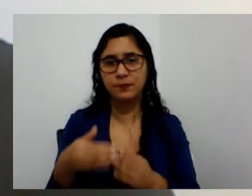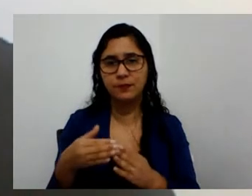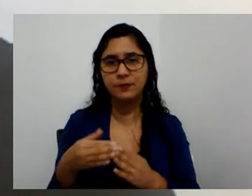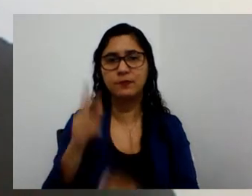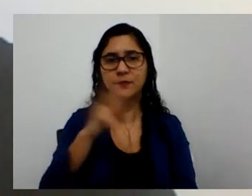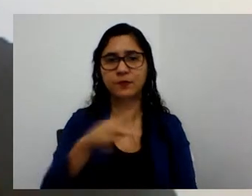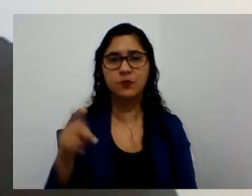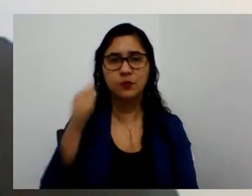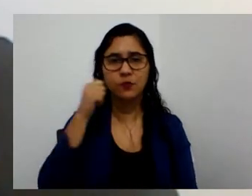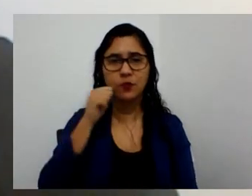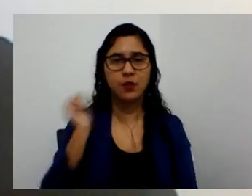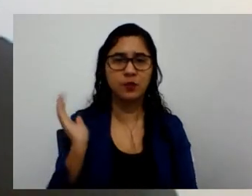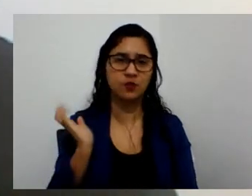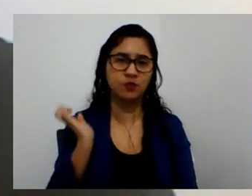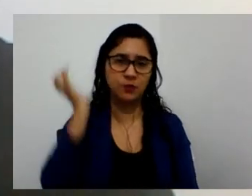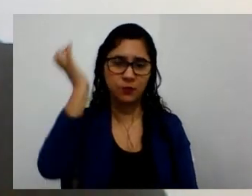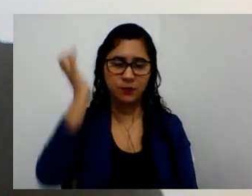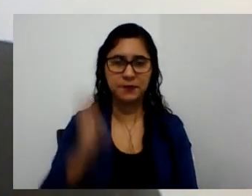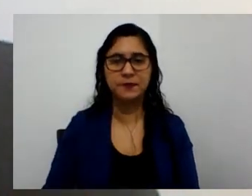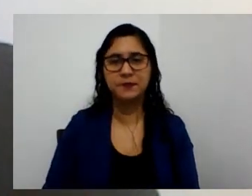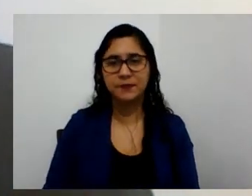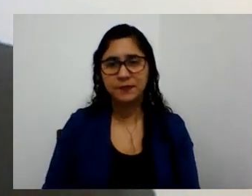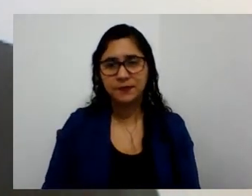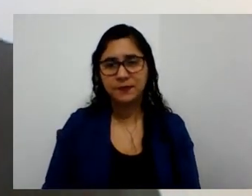Jesus tem a palavra.